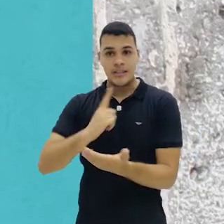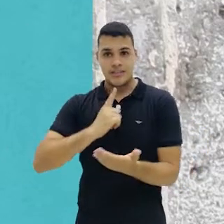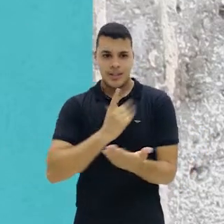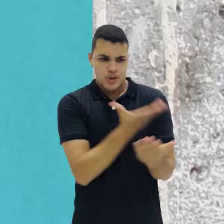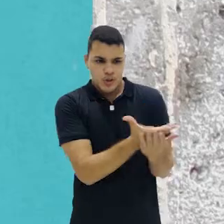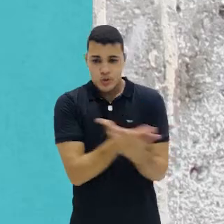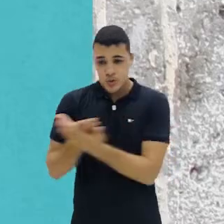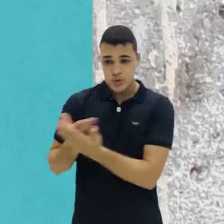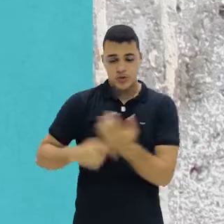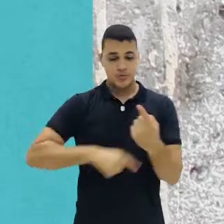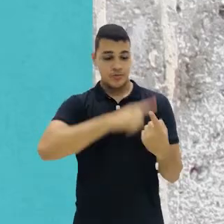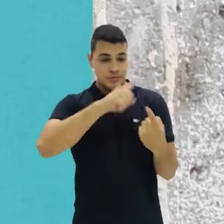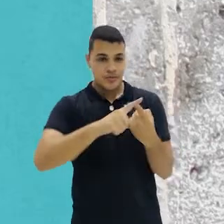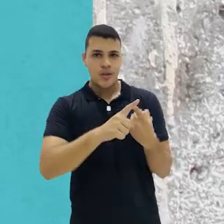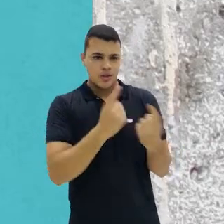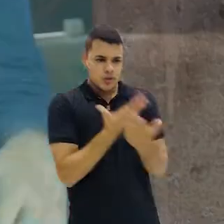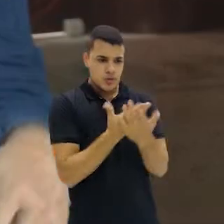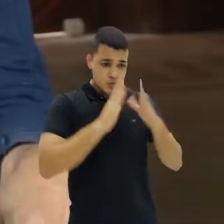e intervenção.